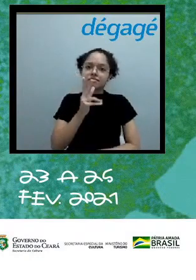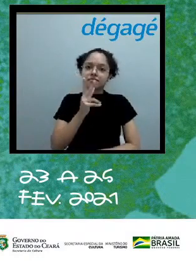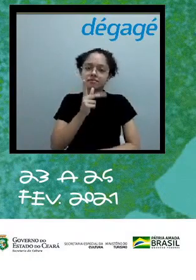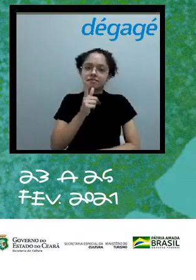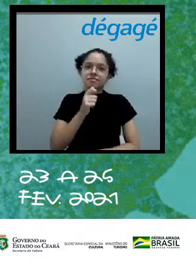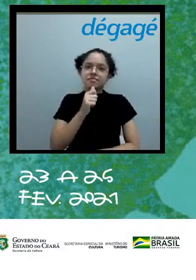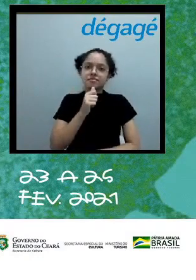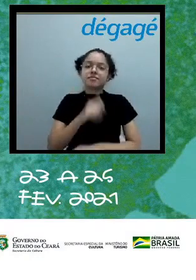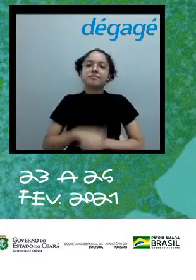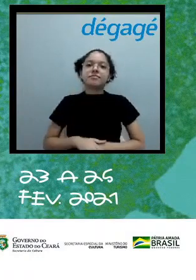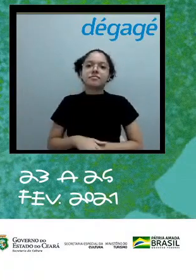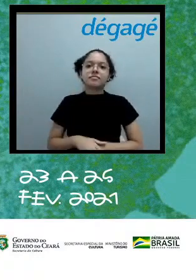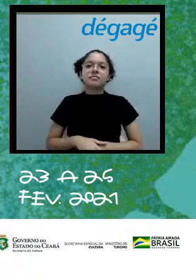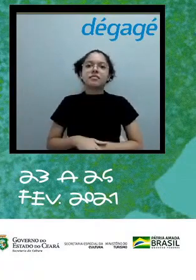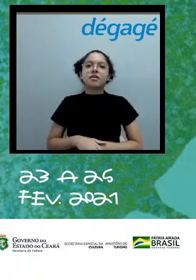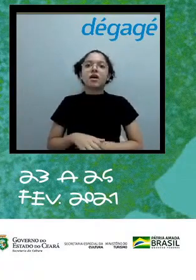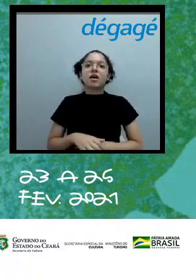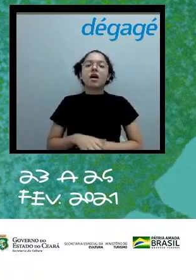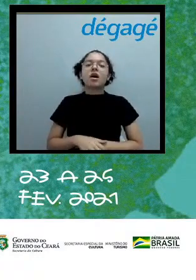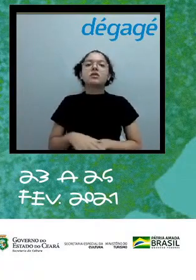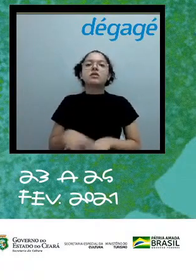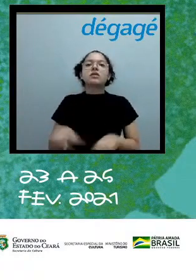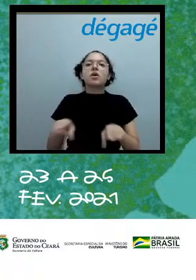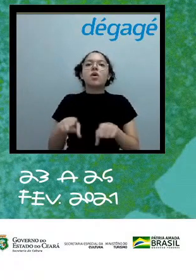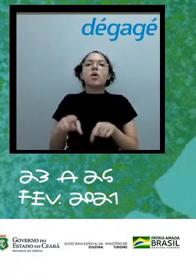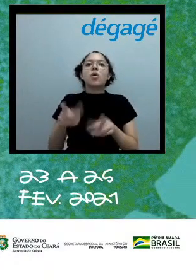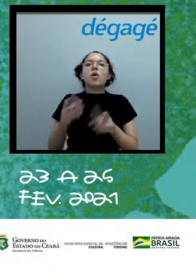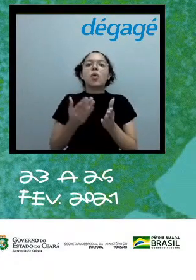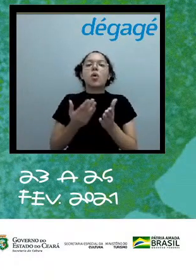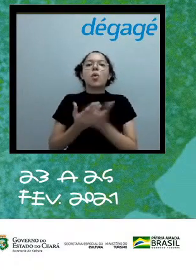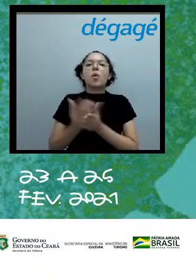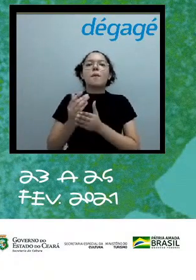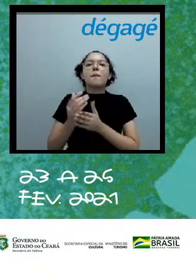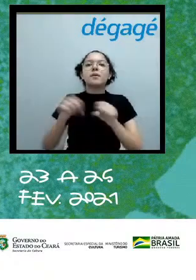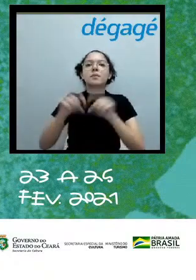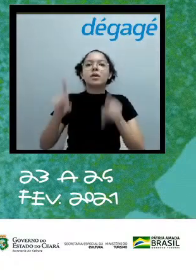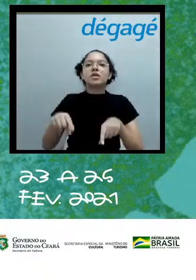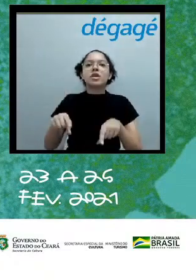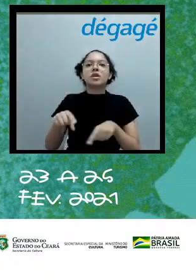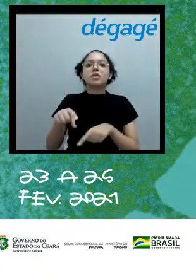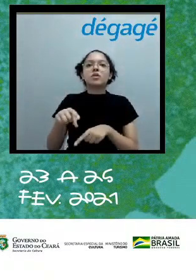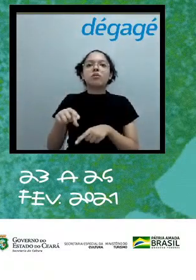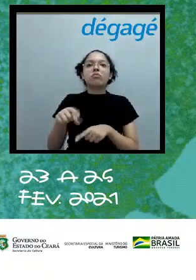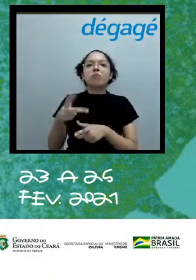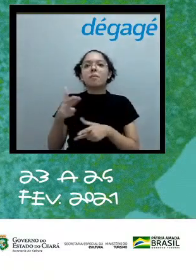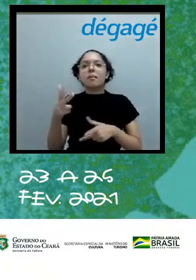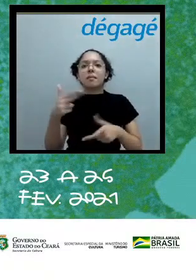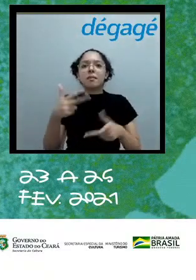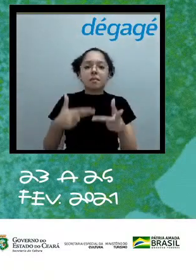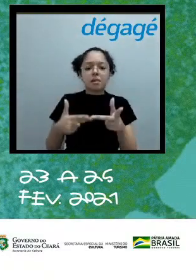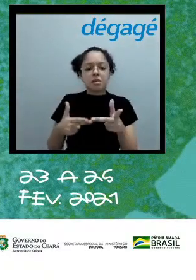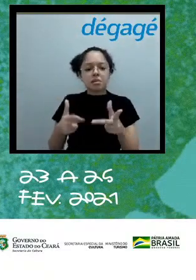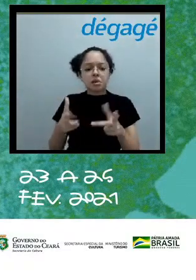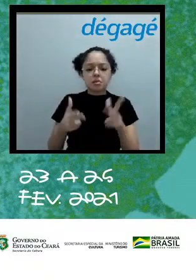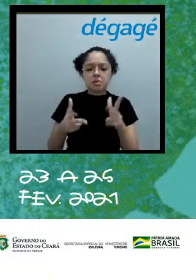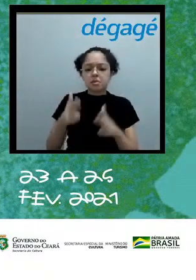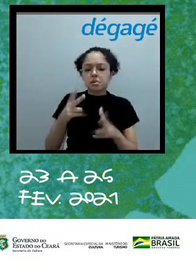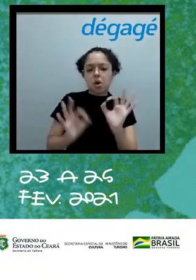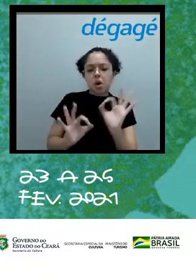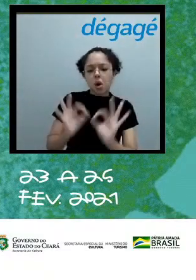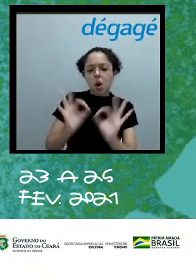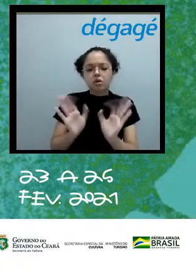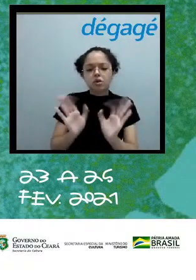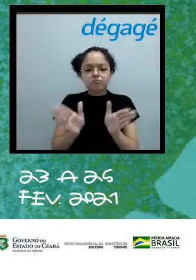recorte colagem e para fazer caixinhas decoradas. A partir das imagens, a gente